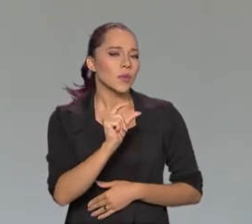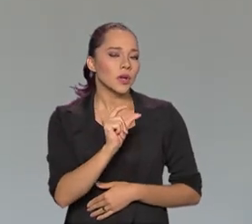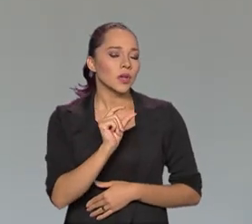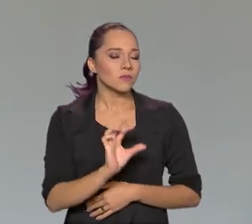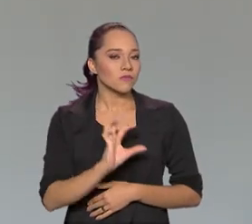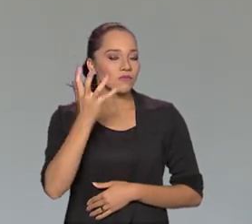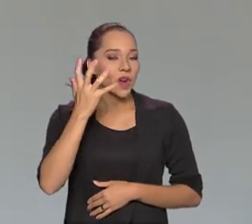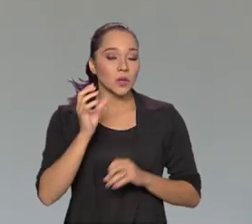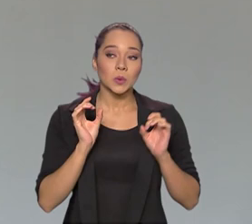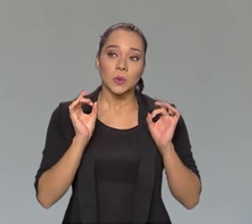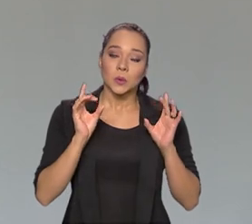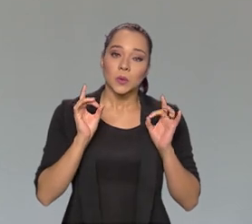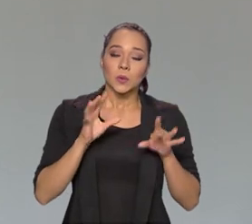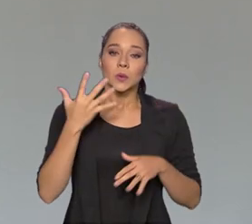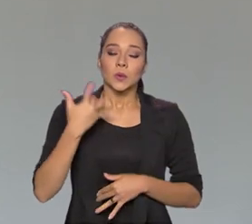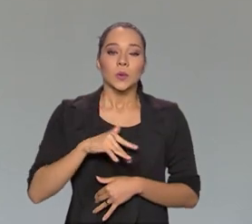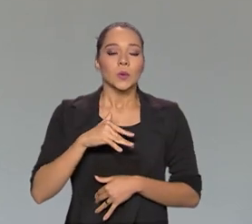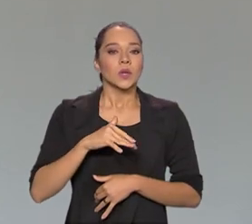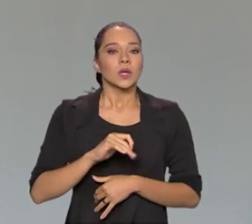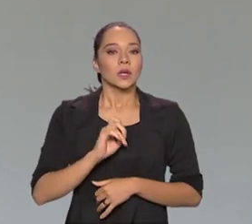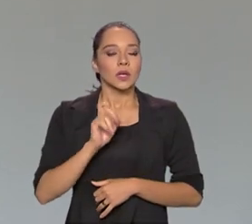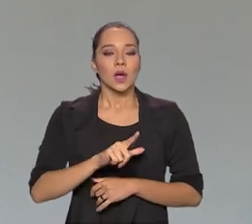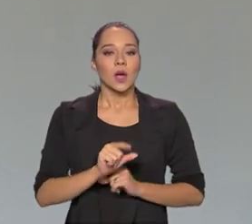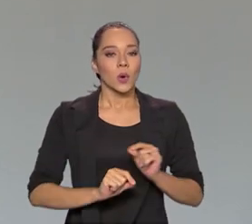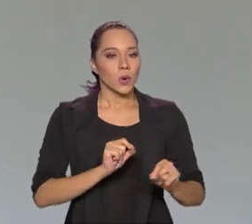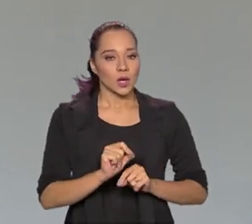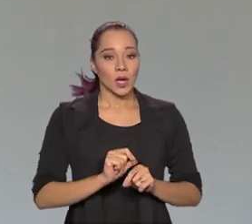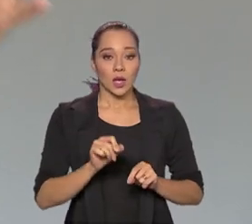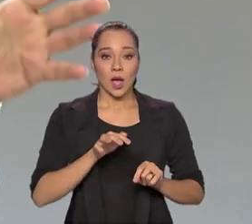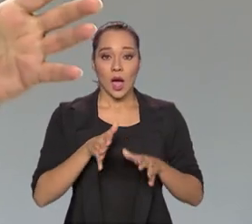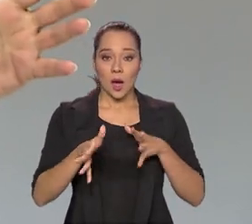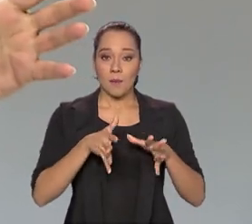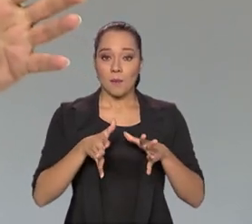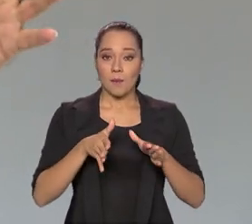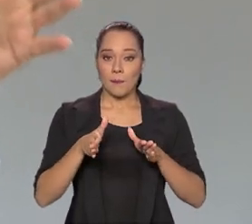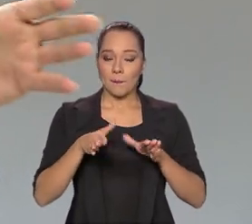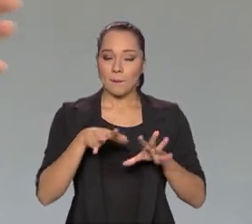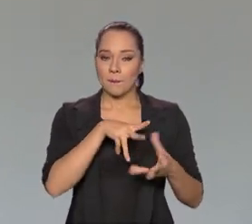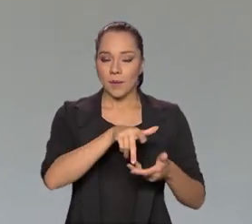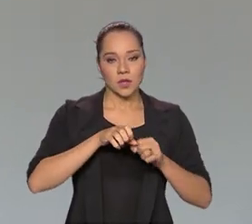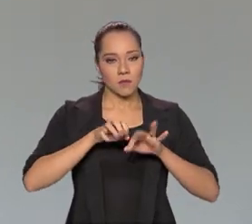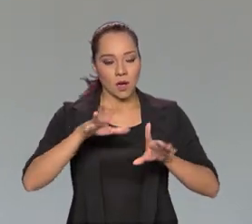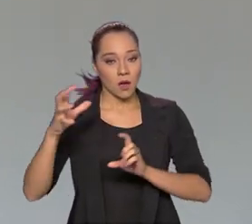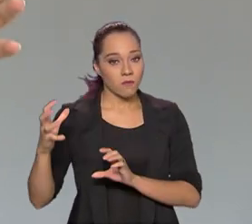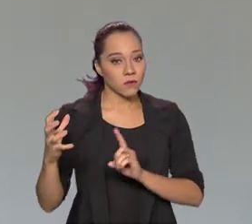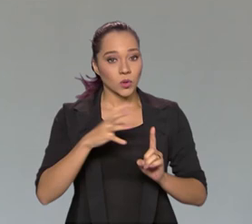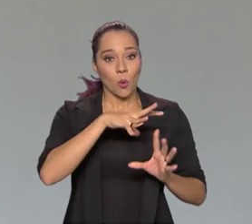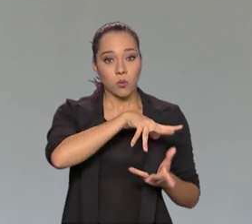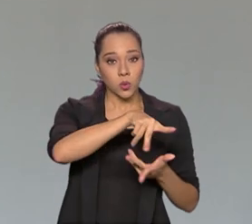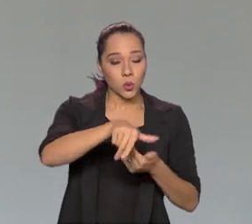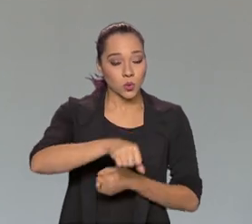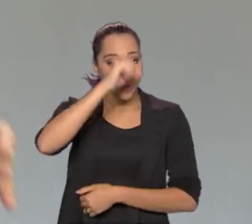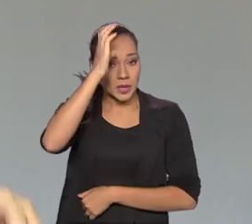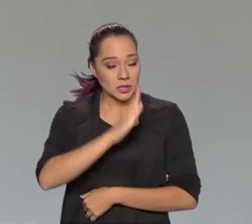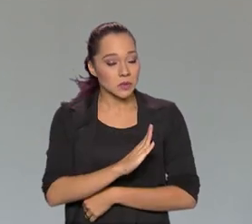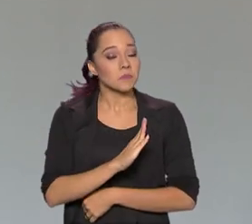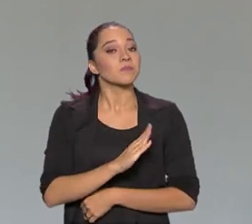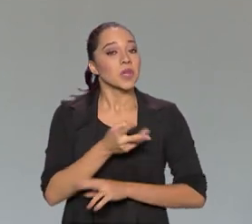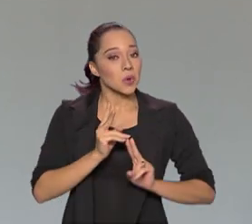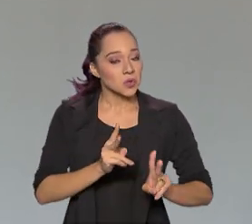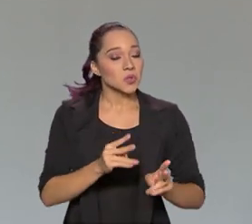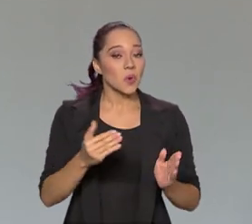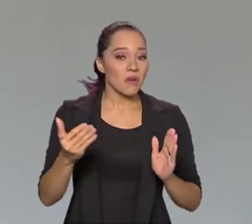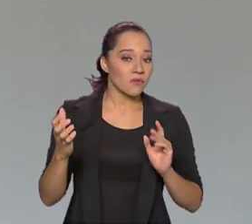fato extraordinário, que é essa questão da pandemia que afetou o mundo, afetou o Brasil, ainda afeta